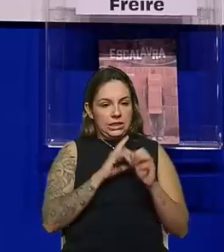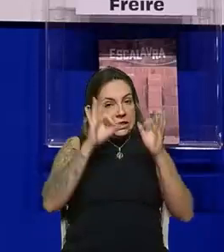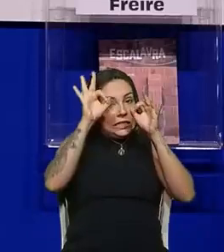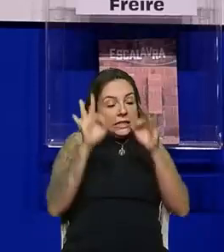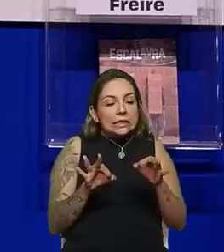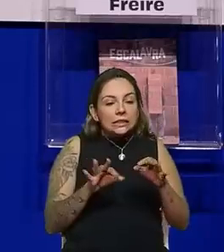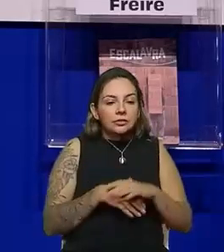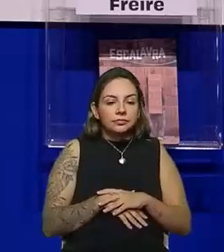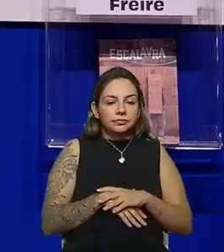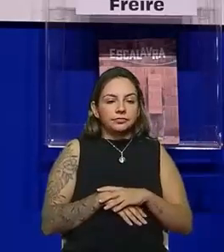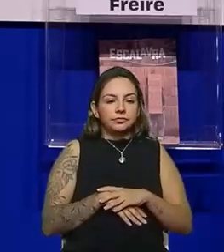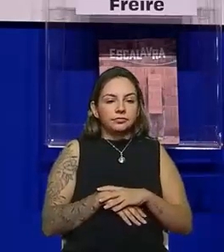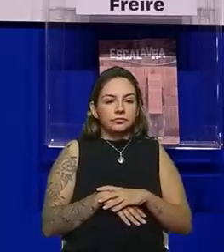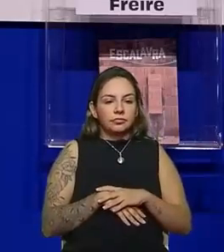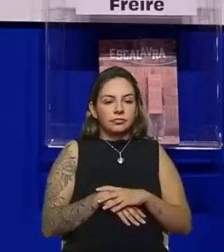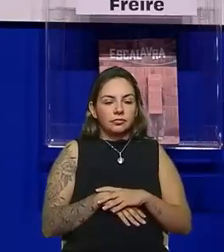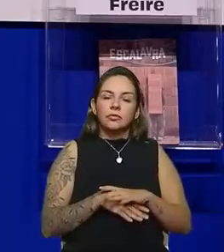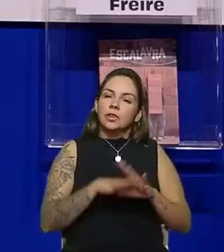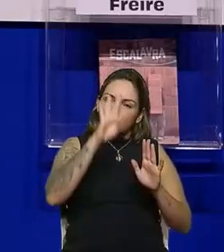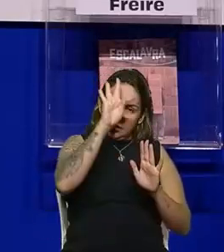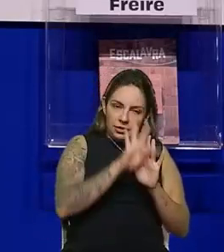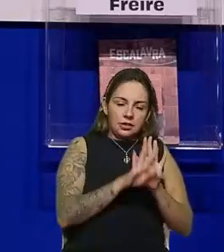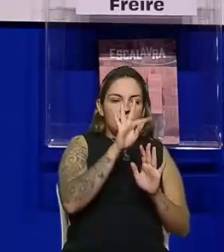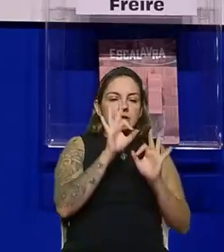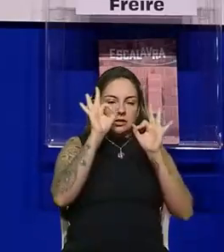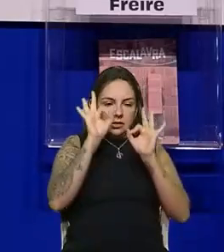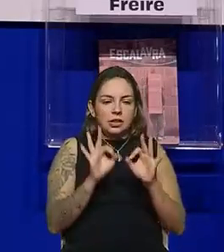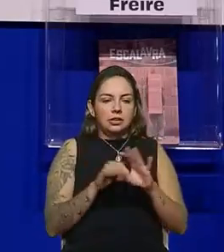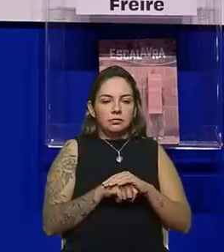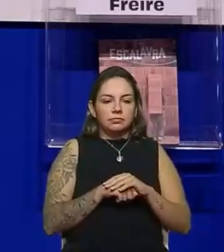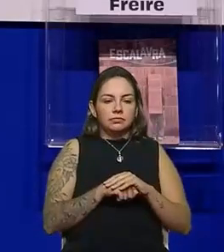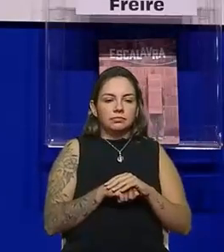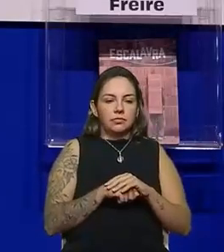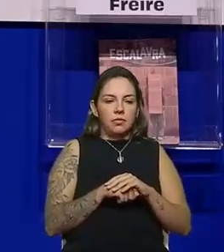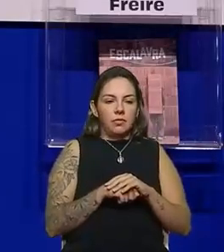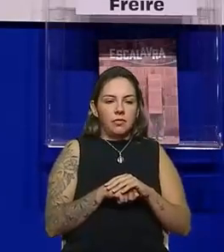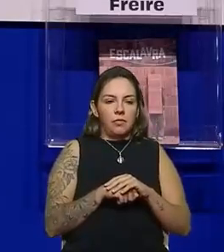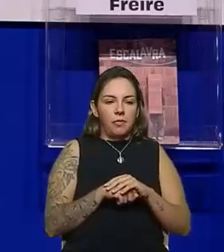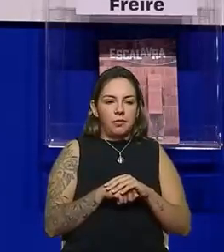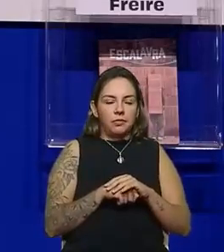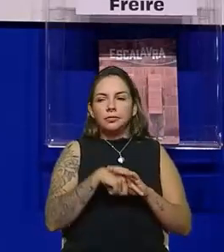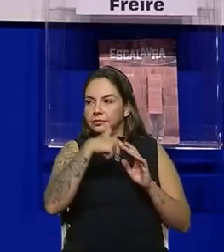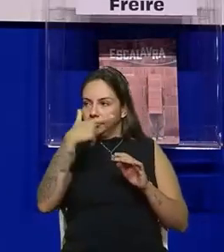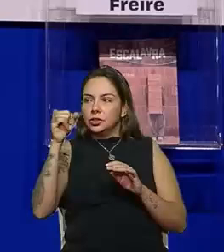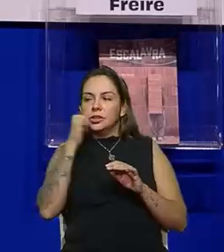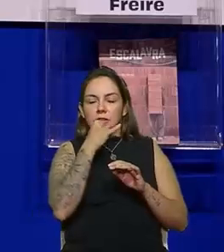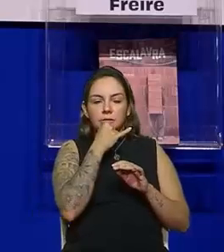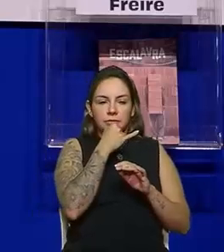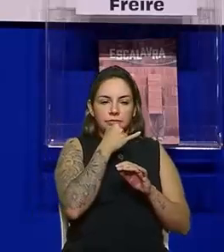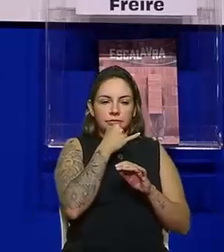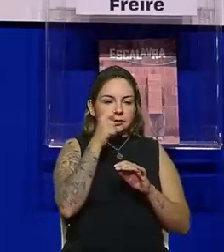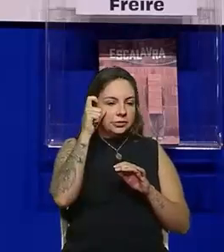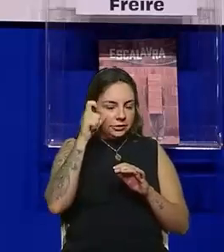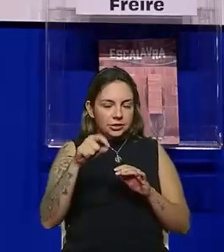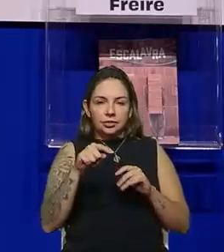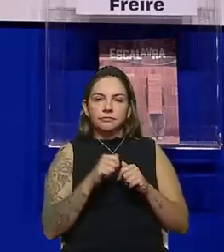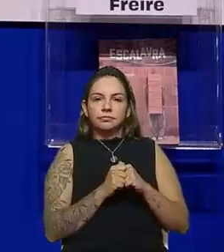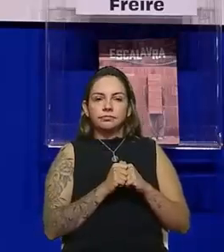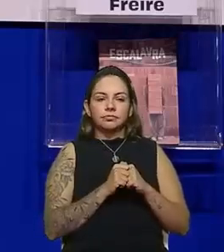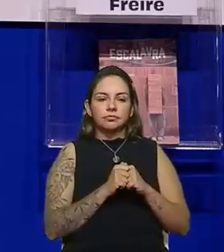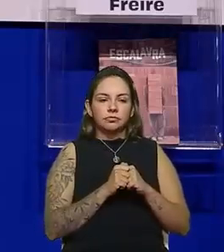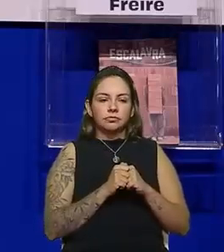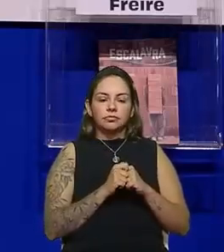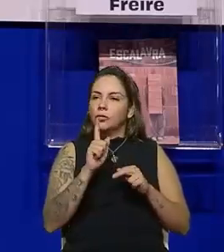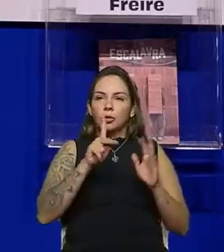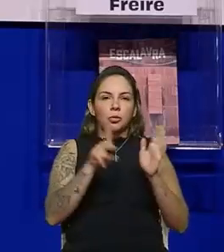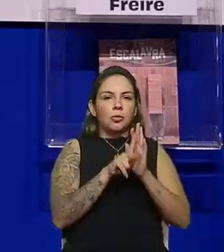essa pretensão, mas algo assim como o texto definitivo, né? Então este é um dos exemplos, há outros, mas esse eu achei muito interessante. Eu acho que nem o